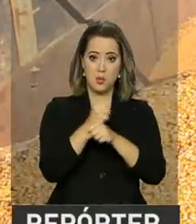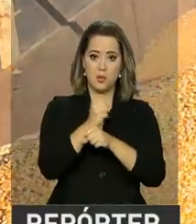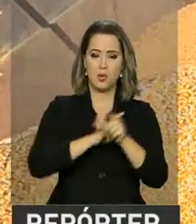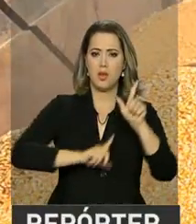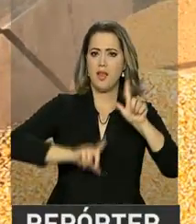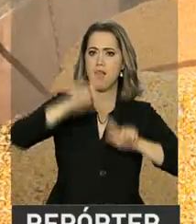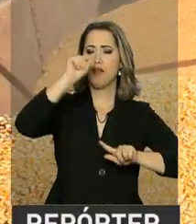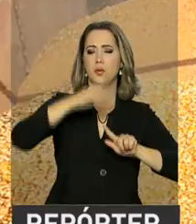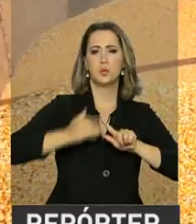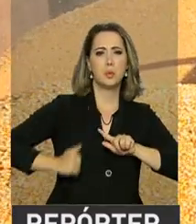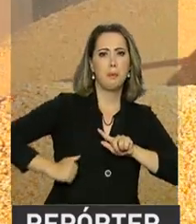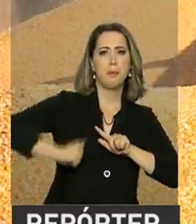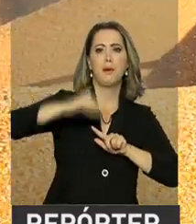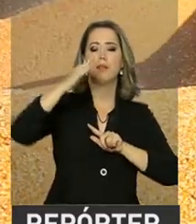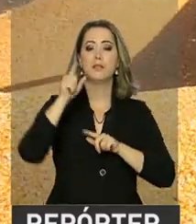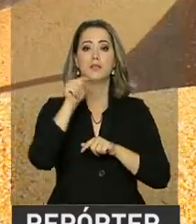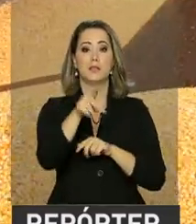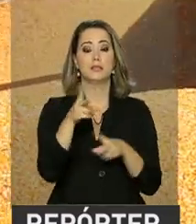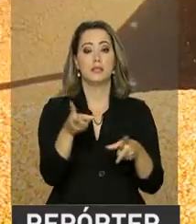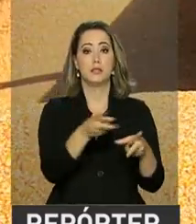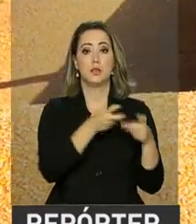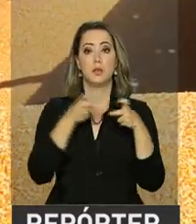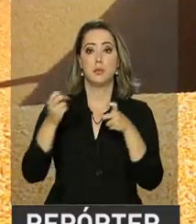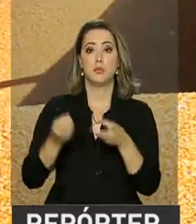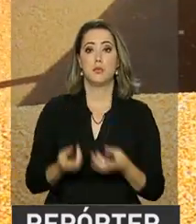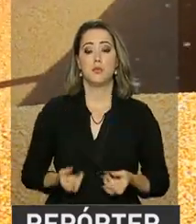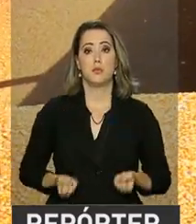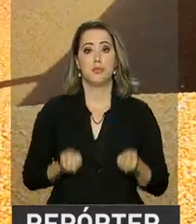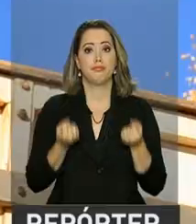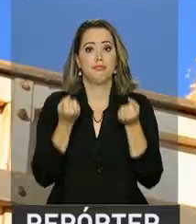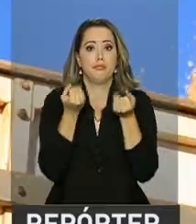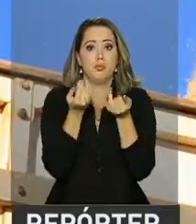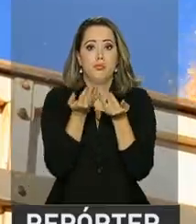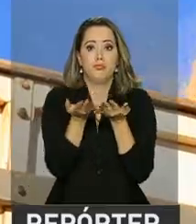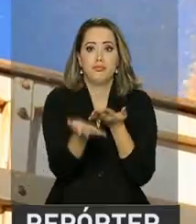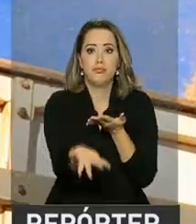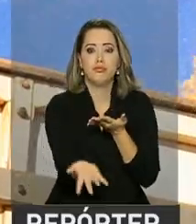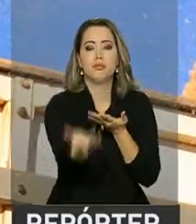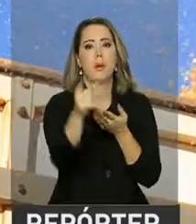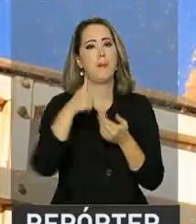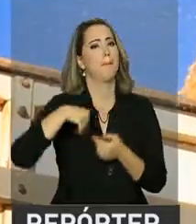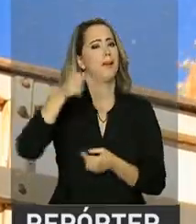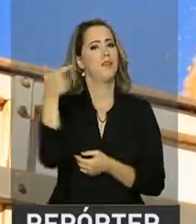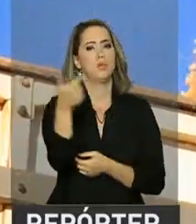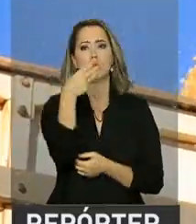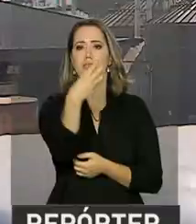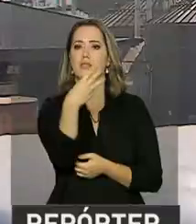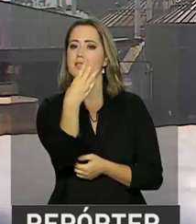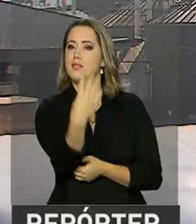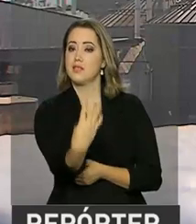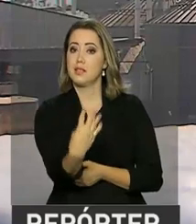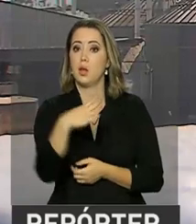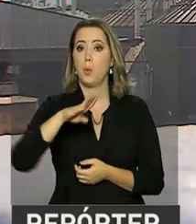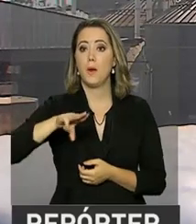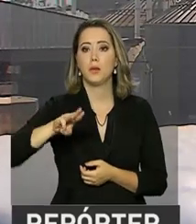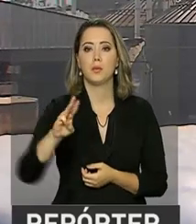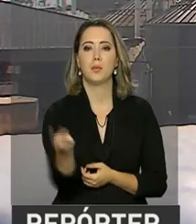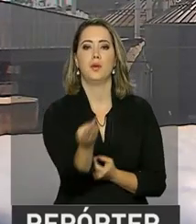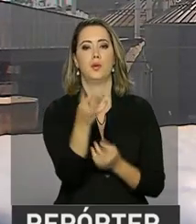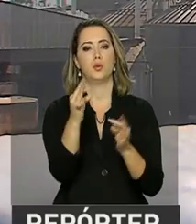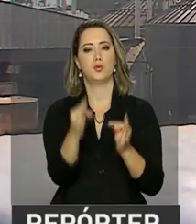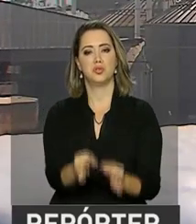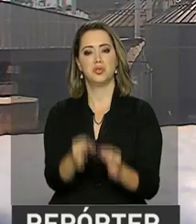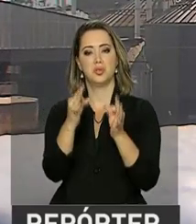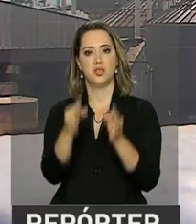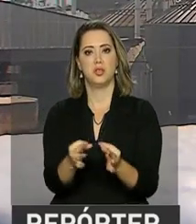superar o recorde a expectativa é que a produção passe dos 234 milhões de toneladas O que representa um aumento de mais